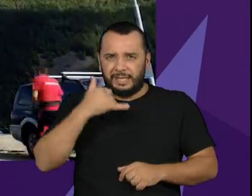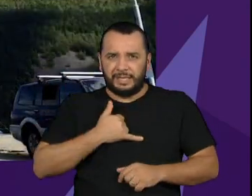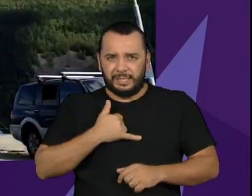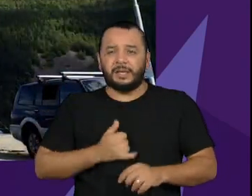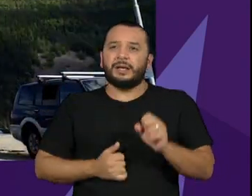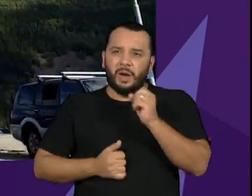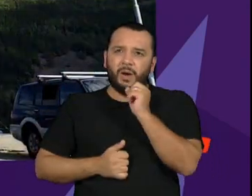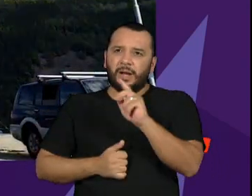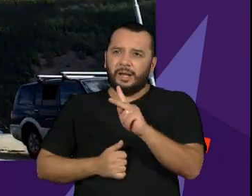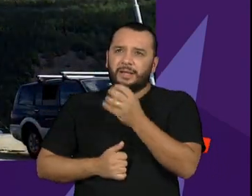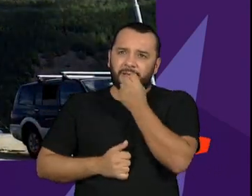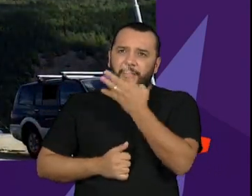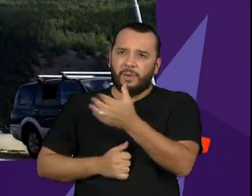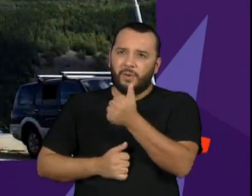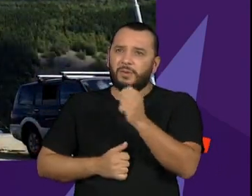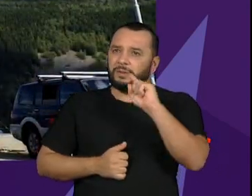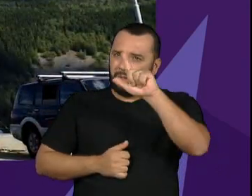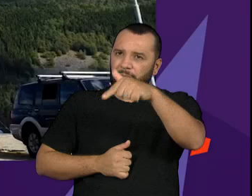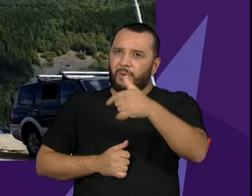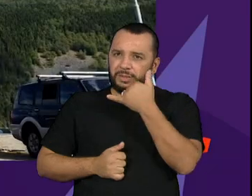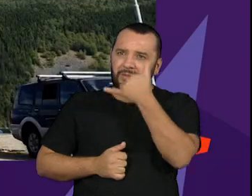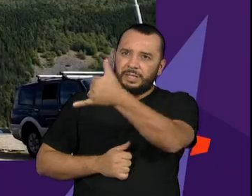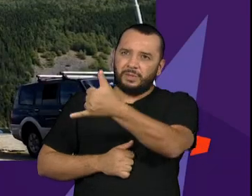Tá bom. Então te ligo depois.